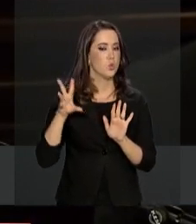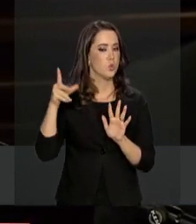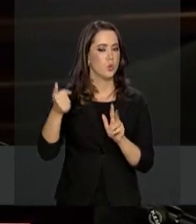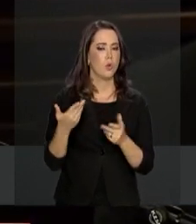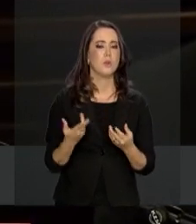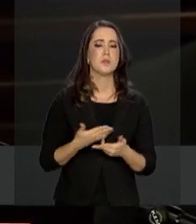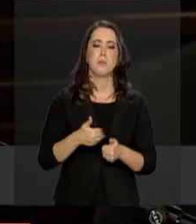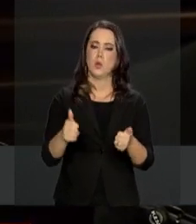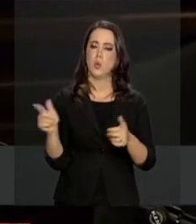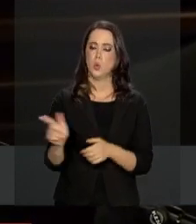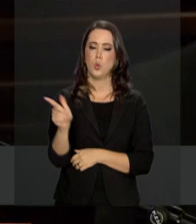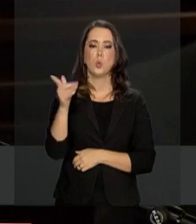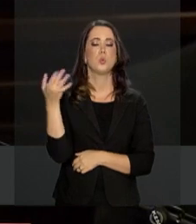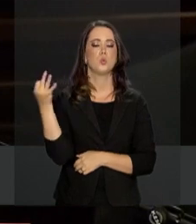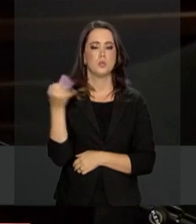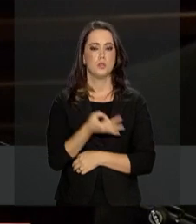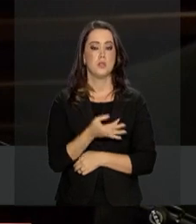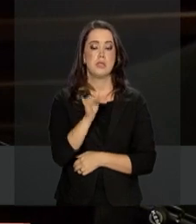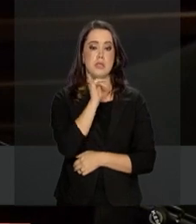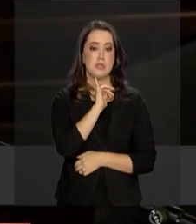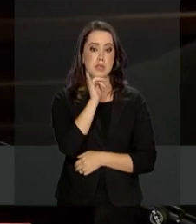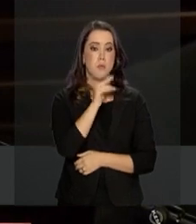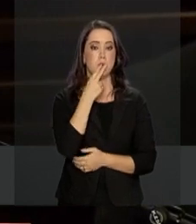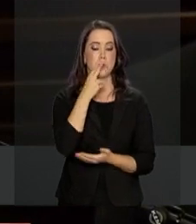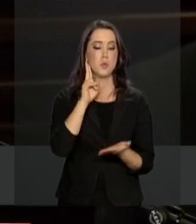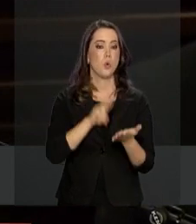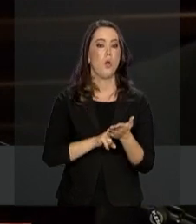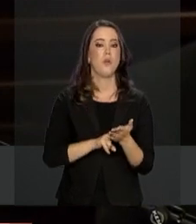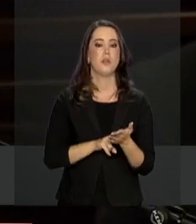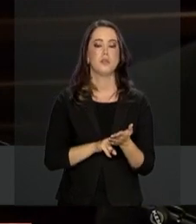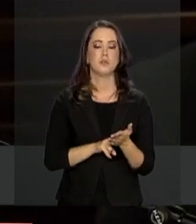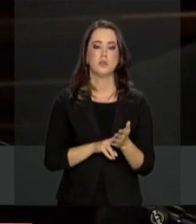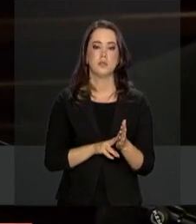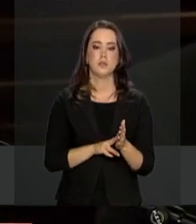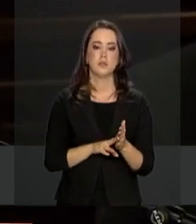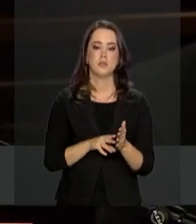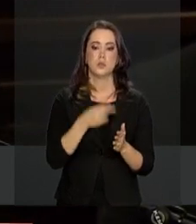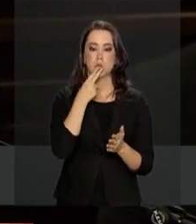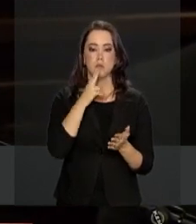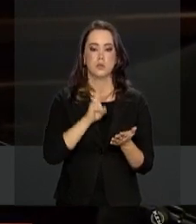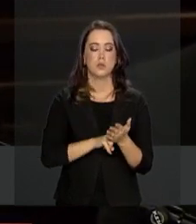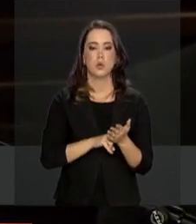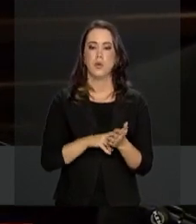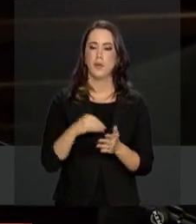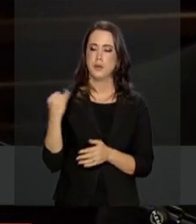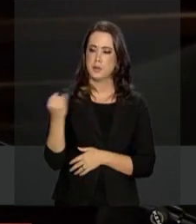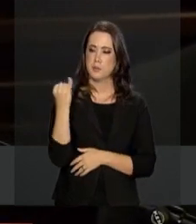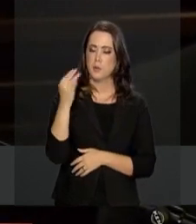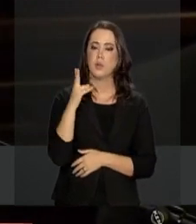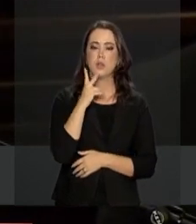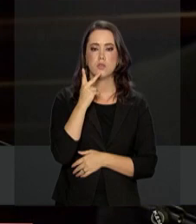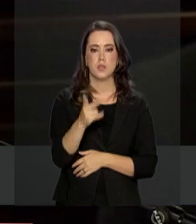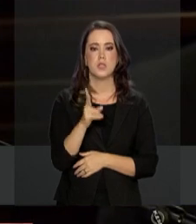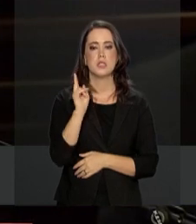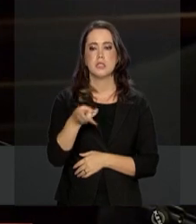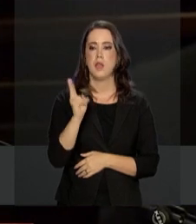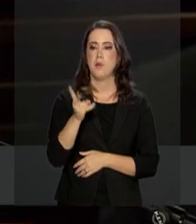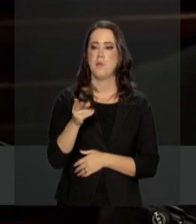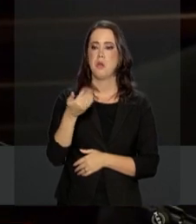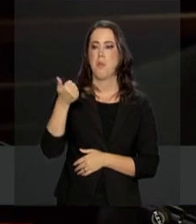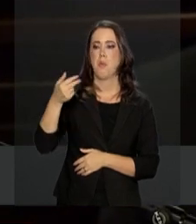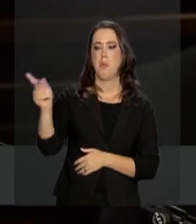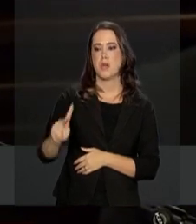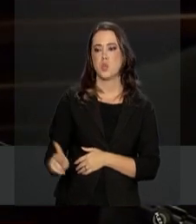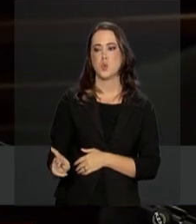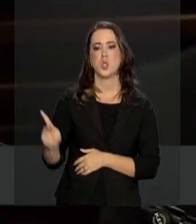empresas um lucro extraordinário exemplo até dos correios que é uma coisa muito muito muito saliente correios sempre dava prejuízo prejuízo